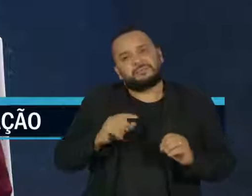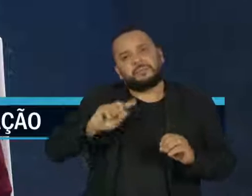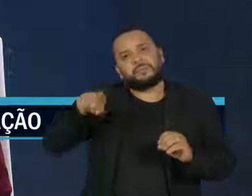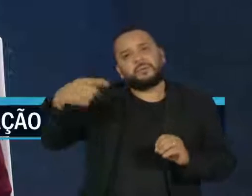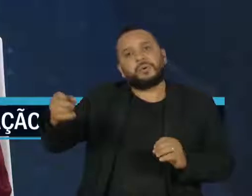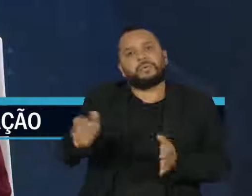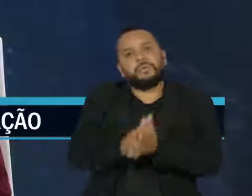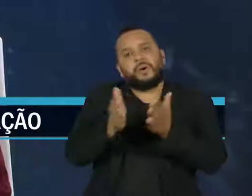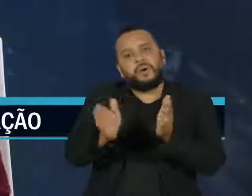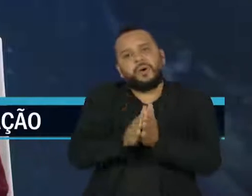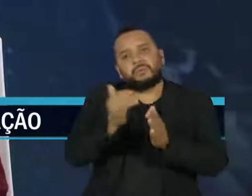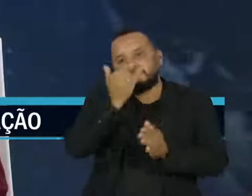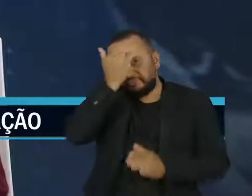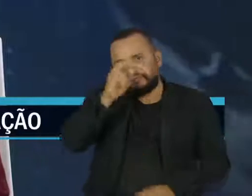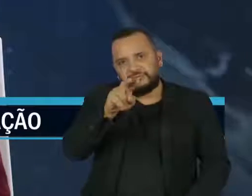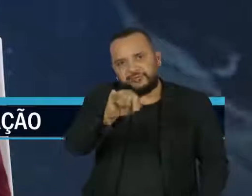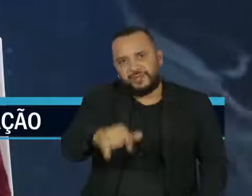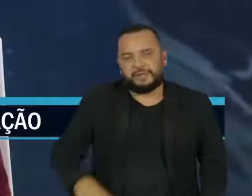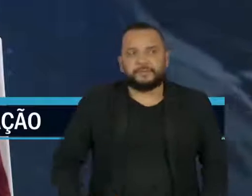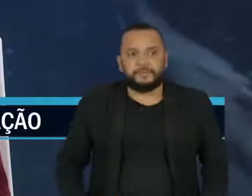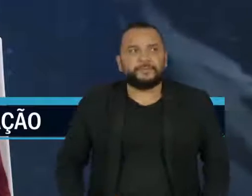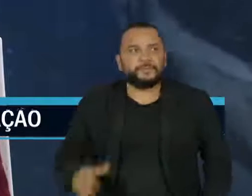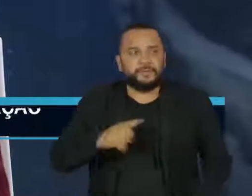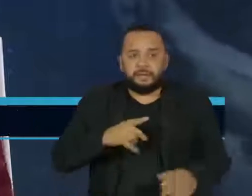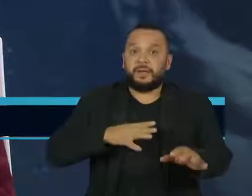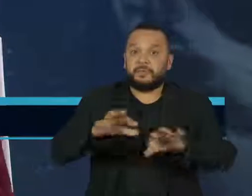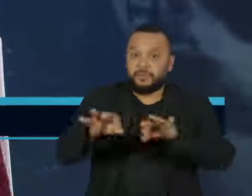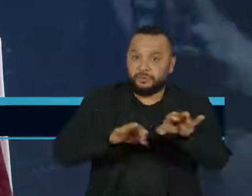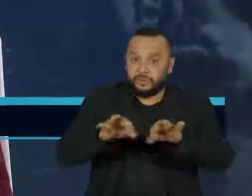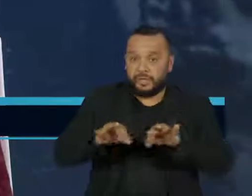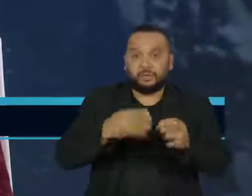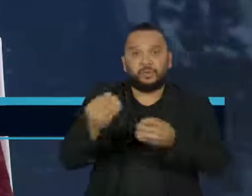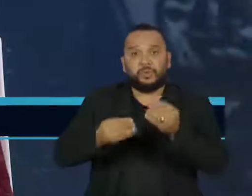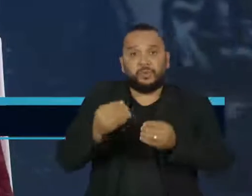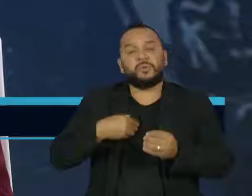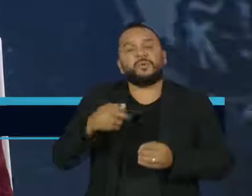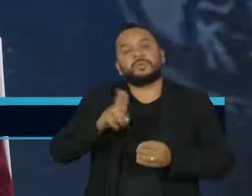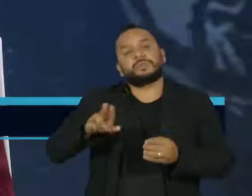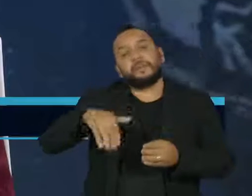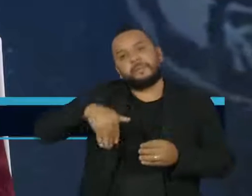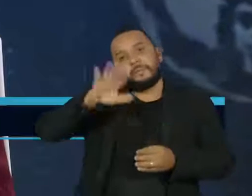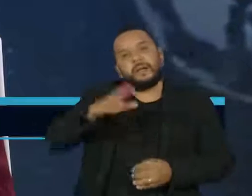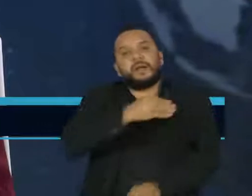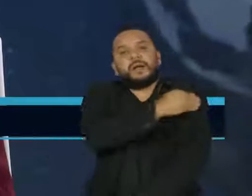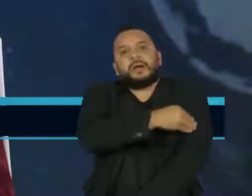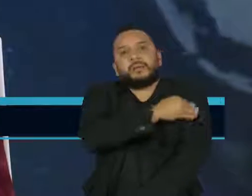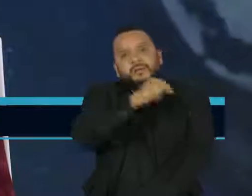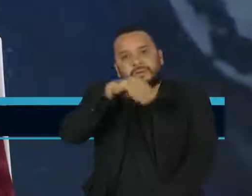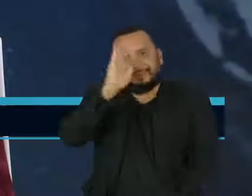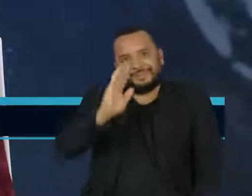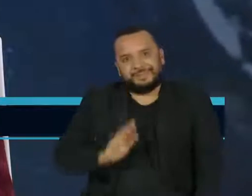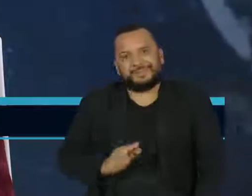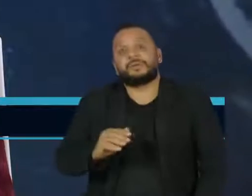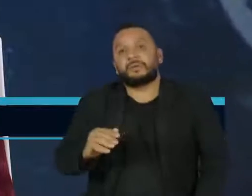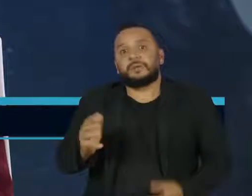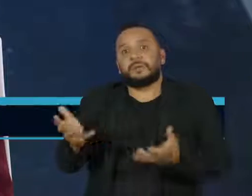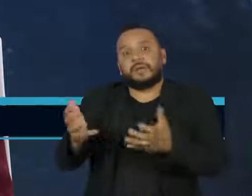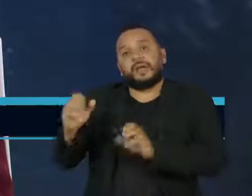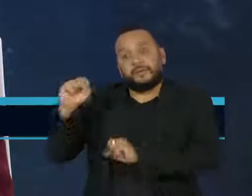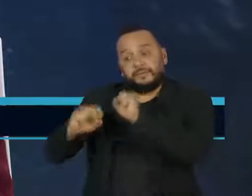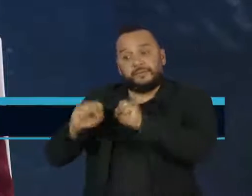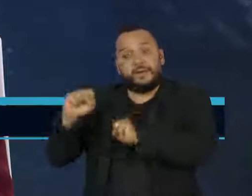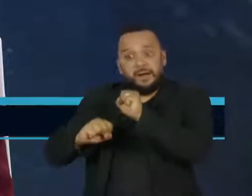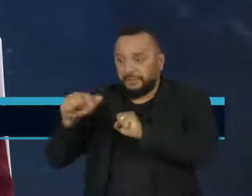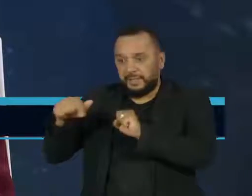Nesta quarta-feira foi lançada uma campanha para aumentar o consumo de etanol no Brasil. O biocombustível é a aposta do governo e de montadoras como